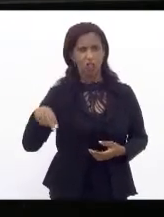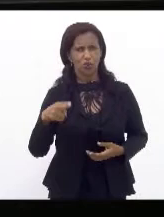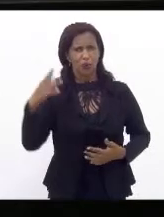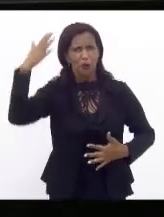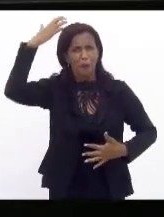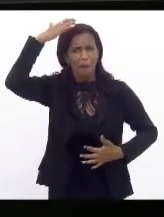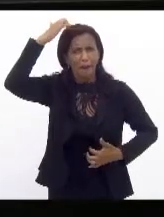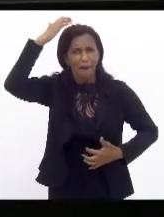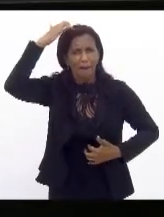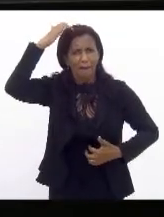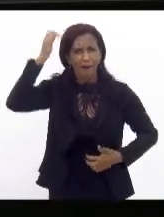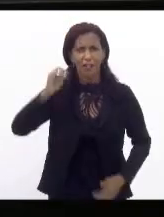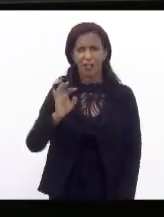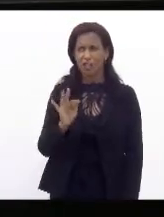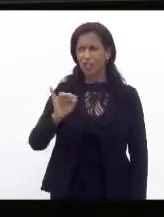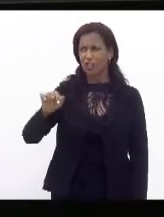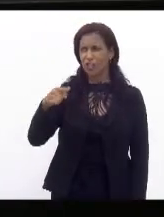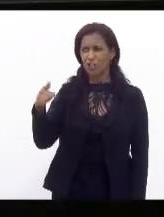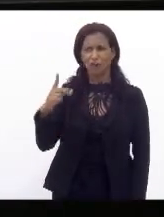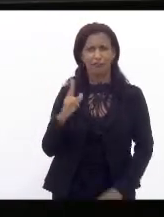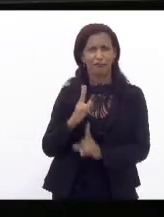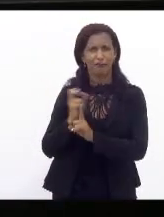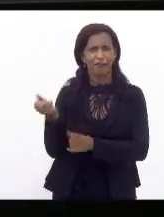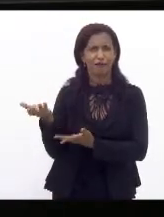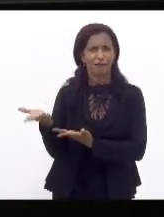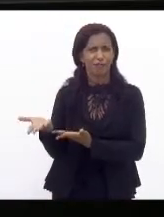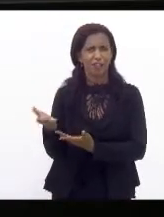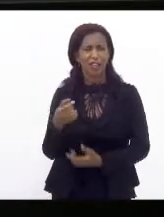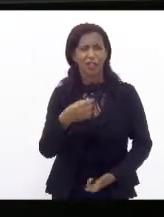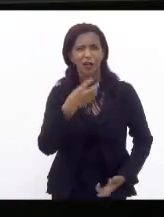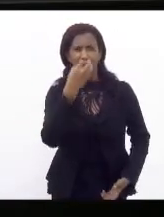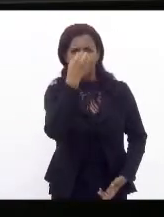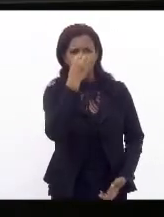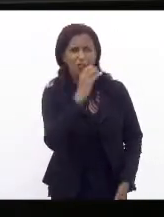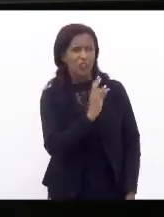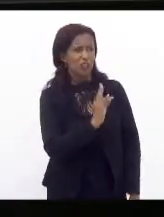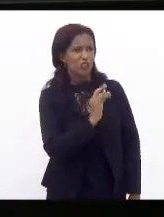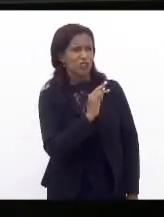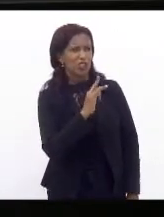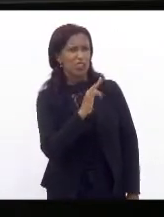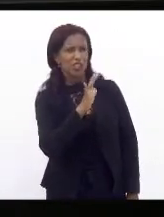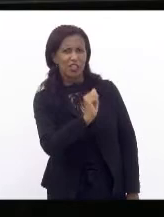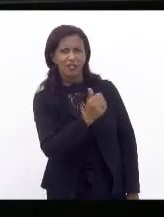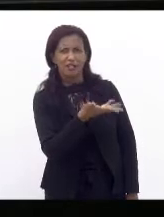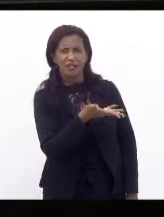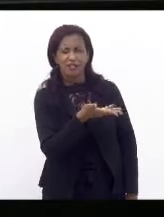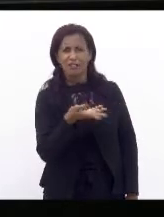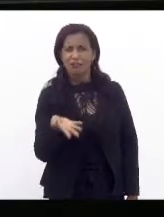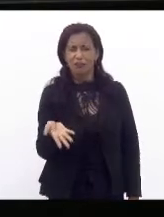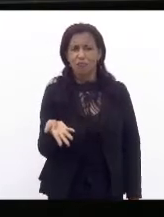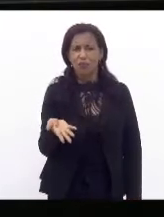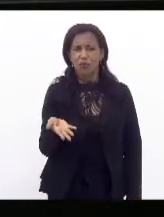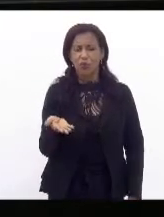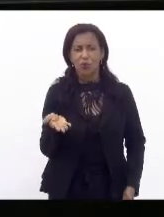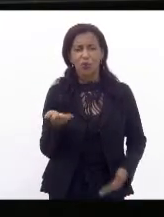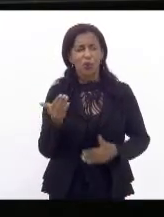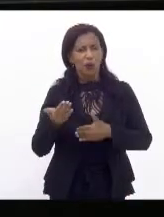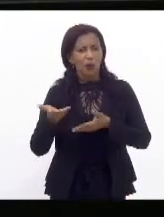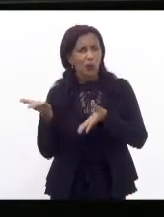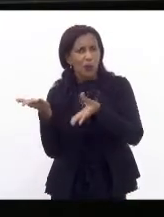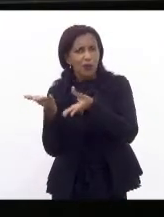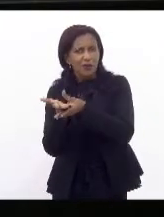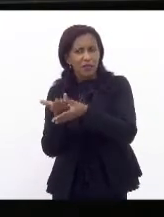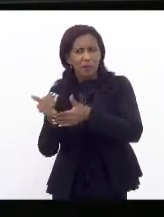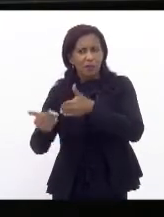Tião ganhar as eleições, né, Tiririca e por aí vai. O processo